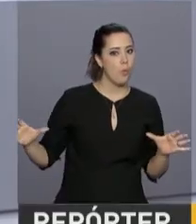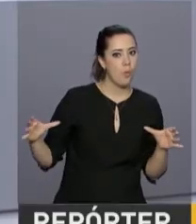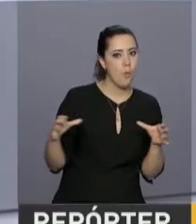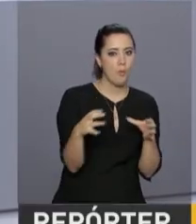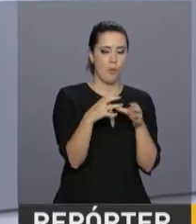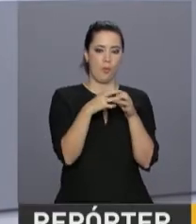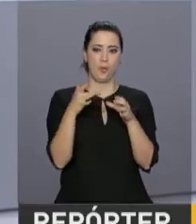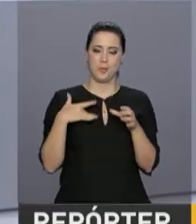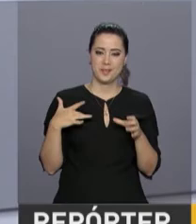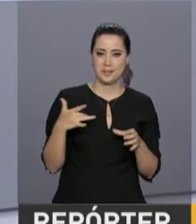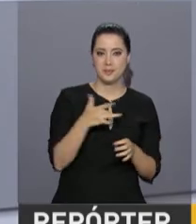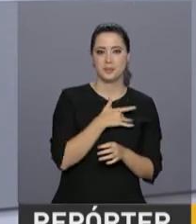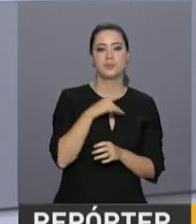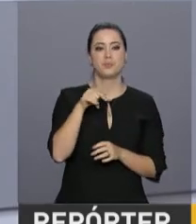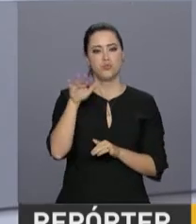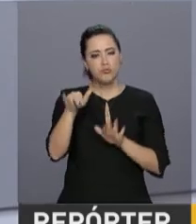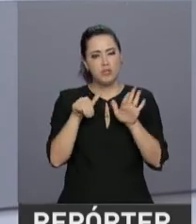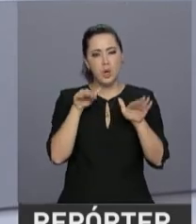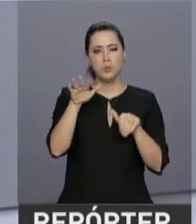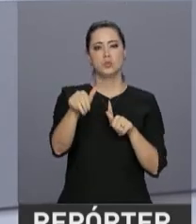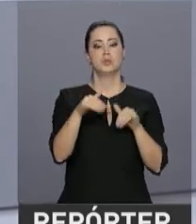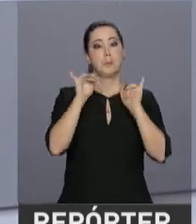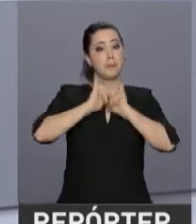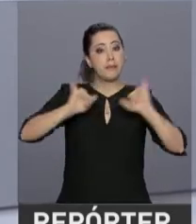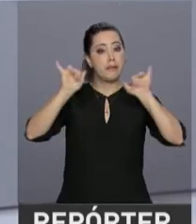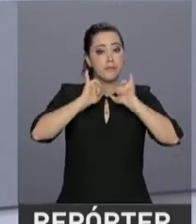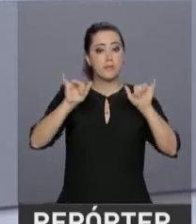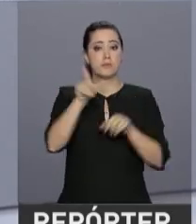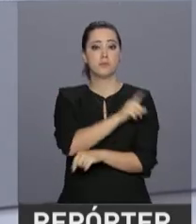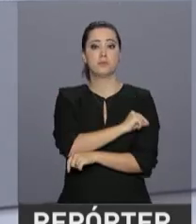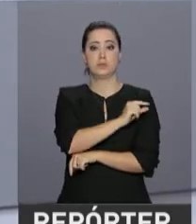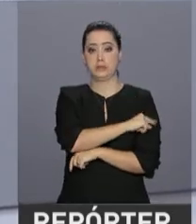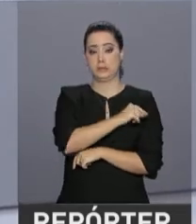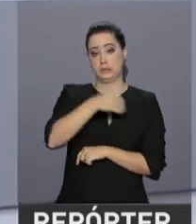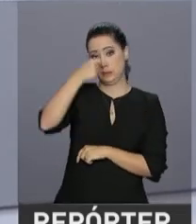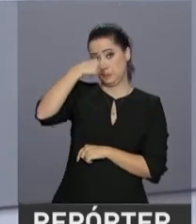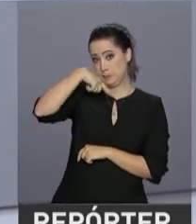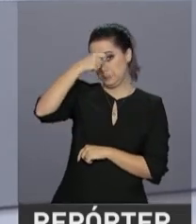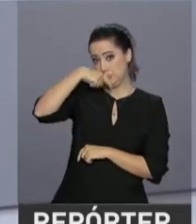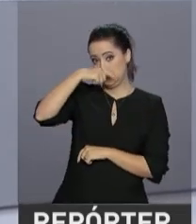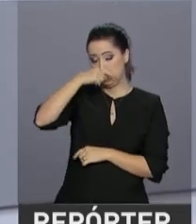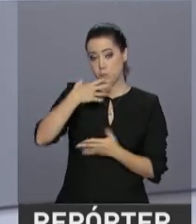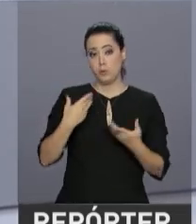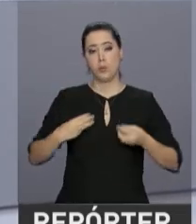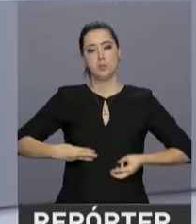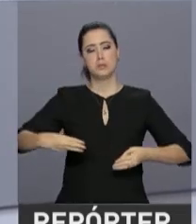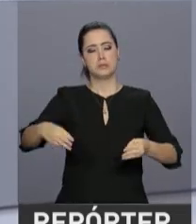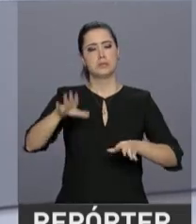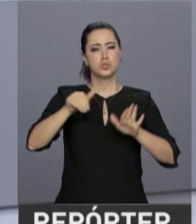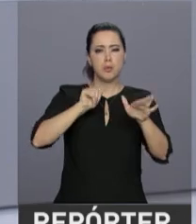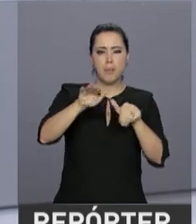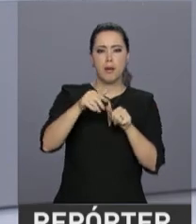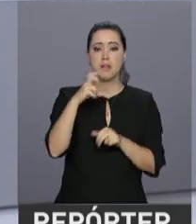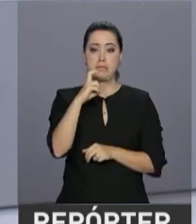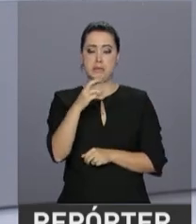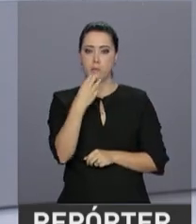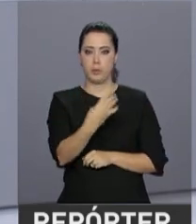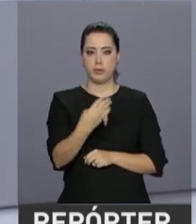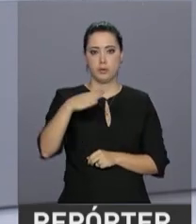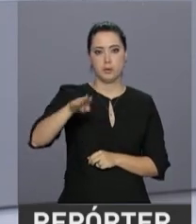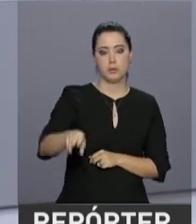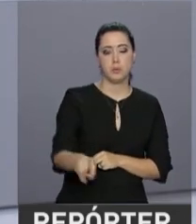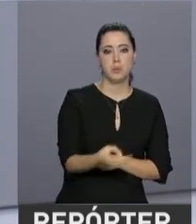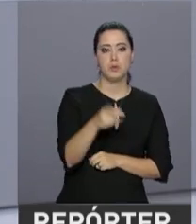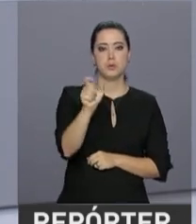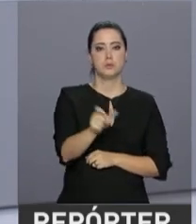da saúde esse é o chamado da campanha de vacinação contra a gripe o ministério da saúde quer convocar mais de 54 milhões